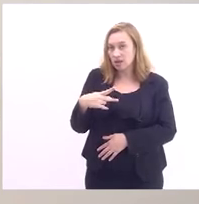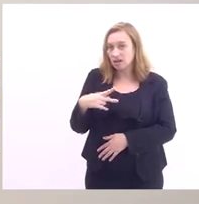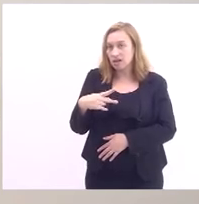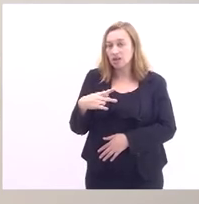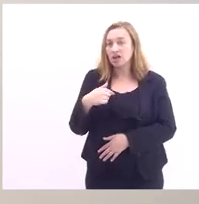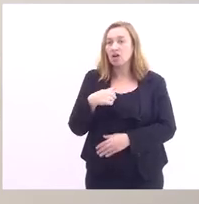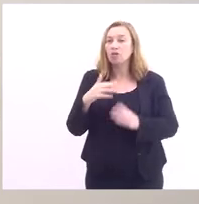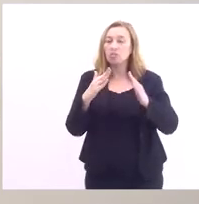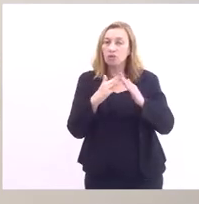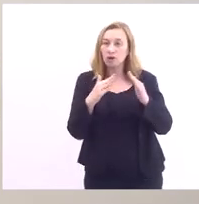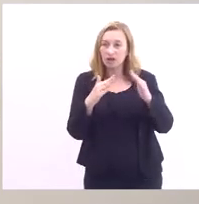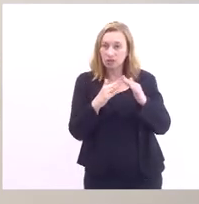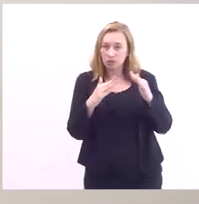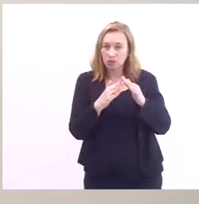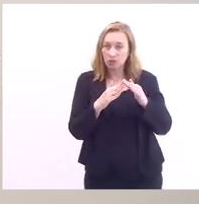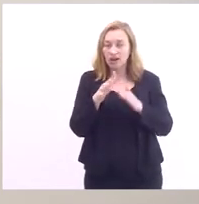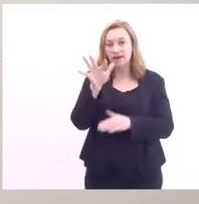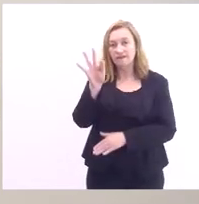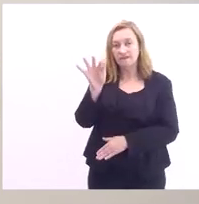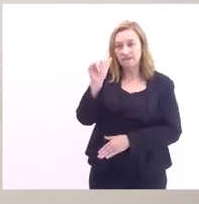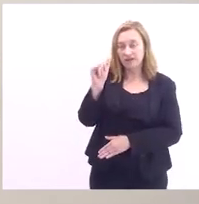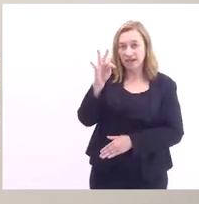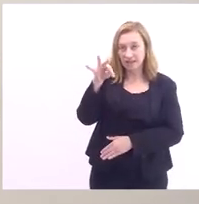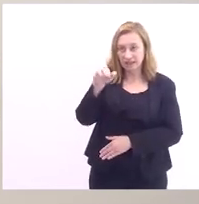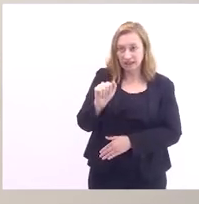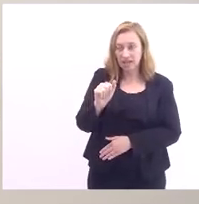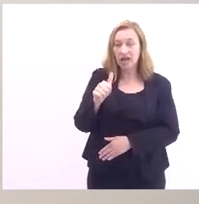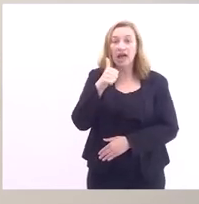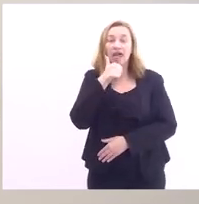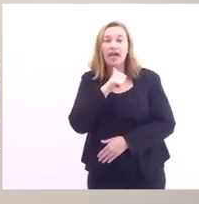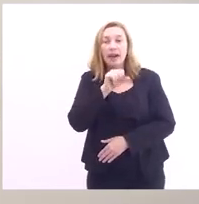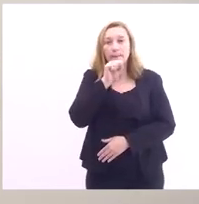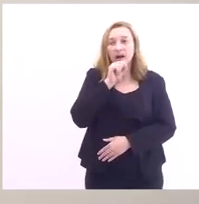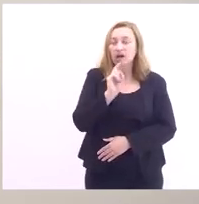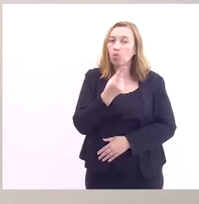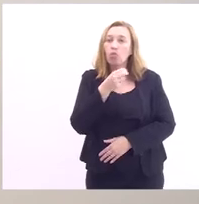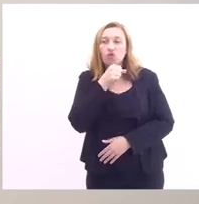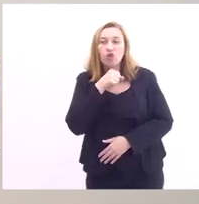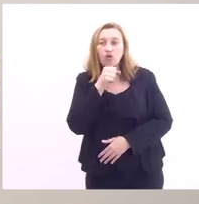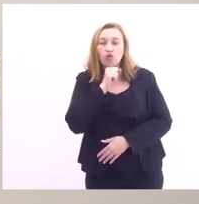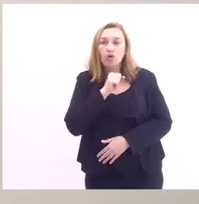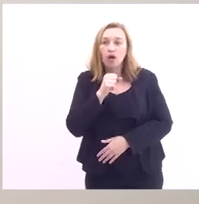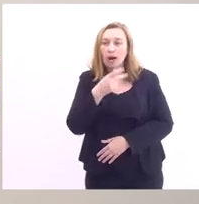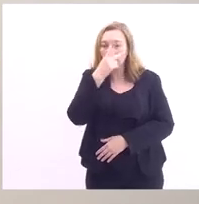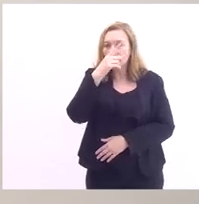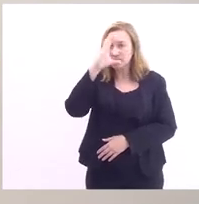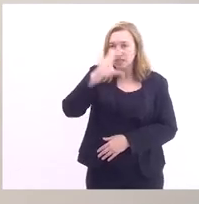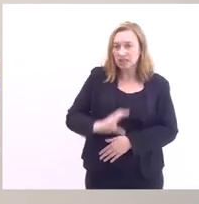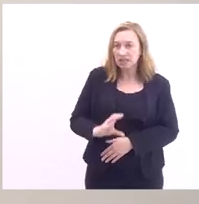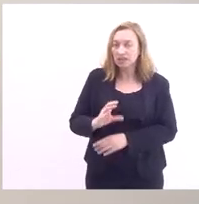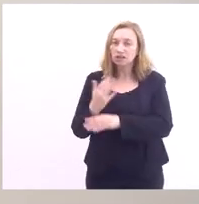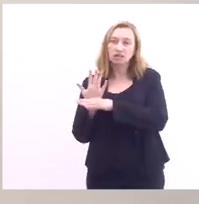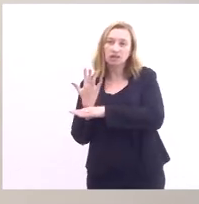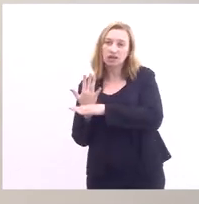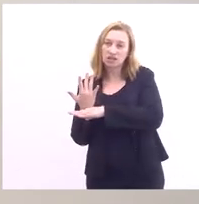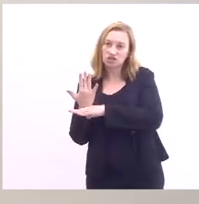Pereira. Aqui quem está falando é a mãe, é a avó, é a cidadã Duque